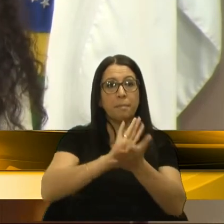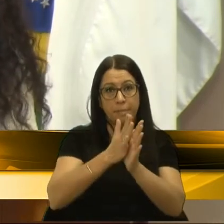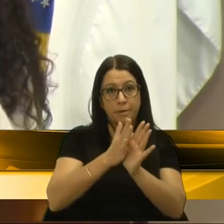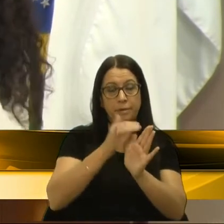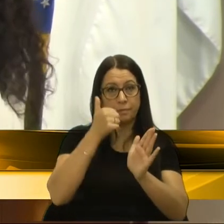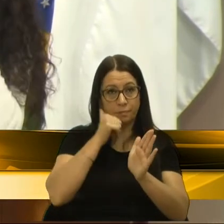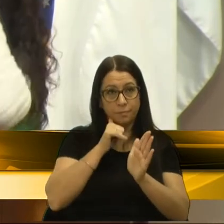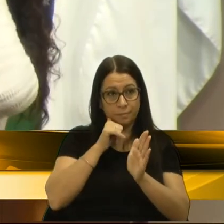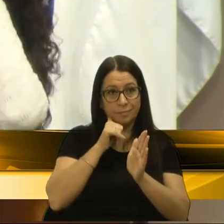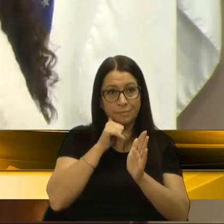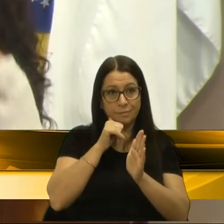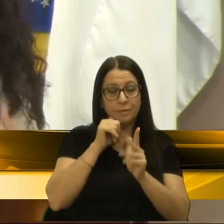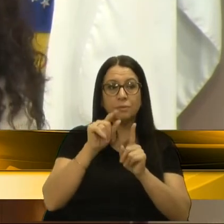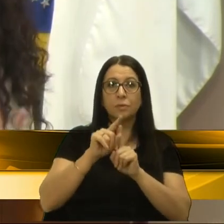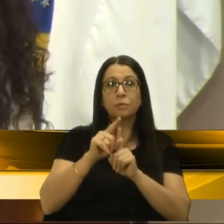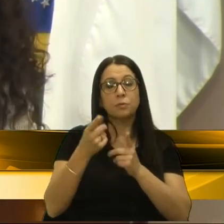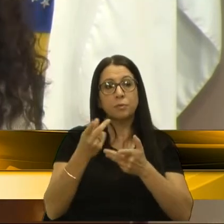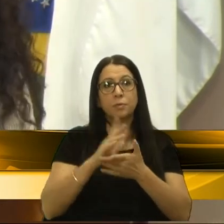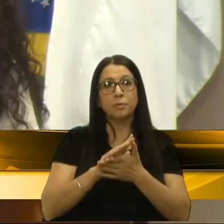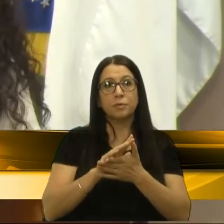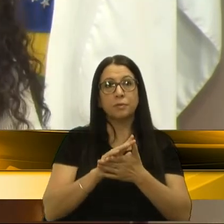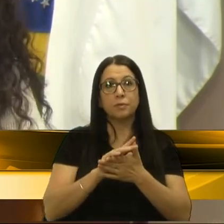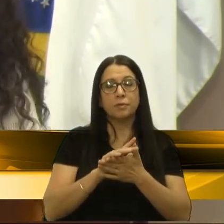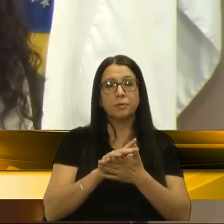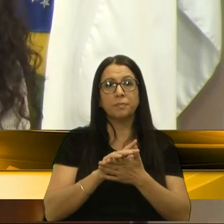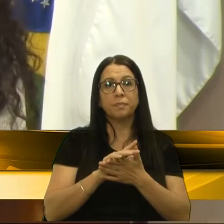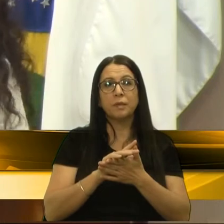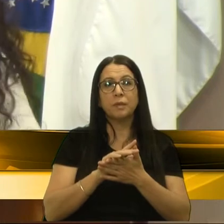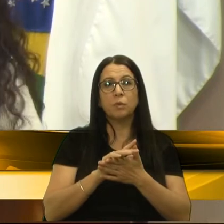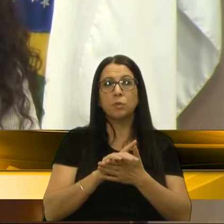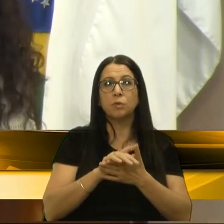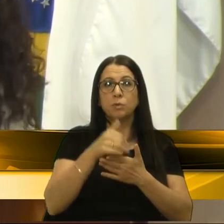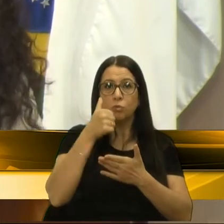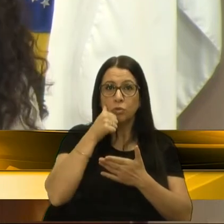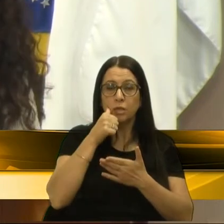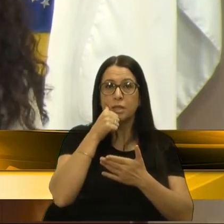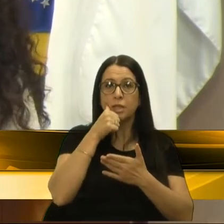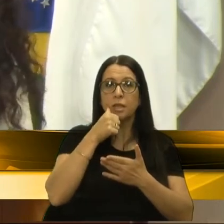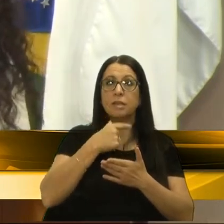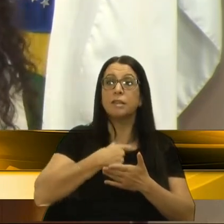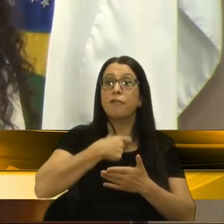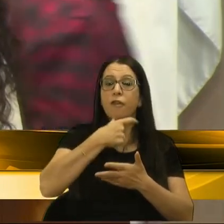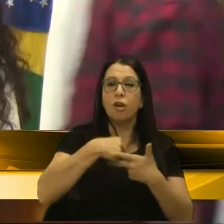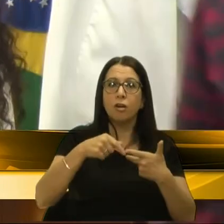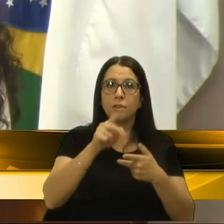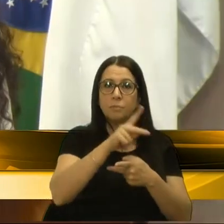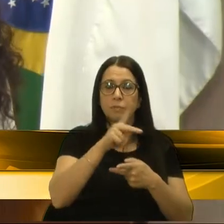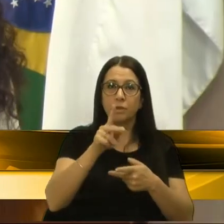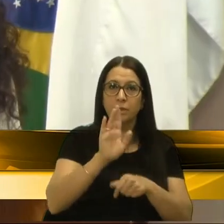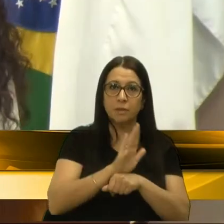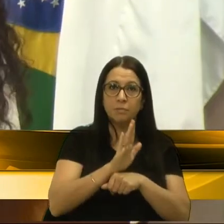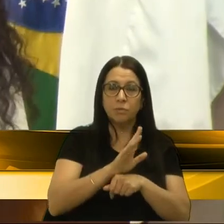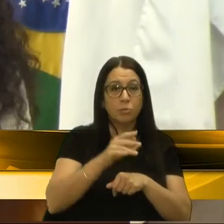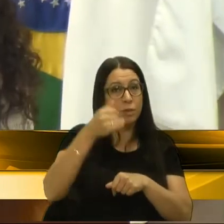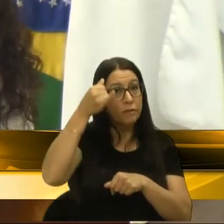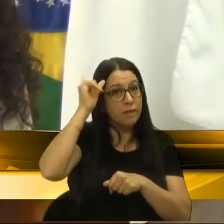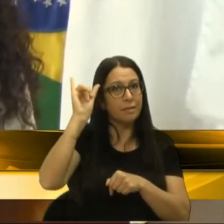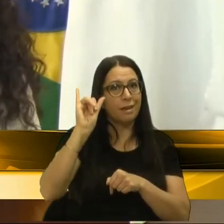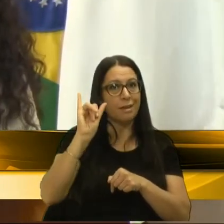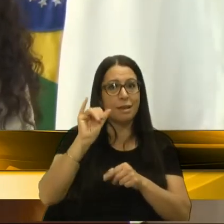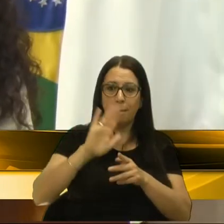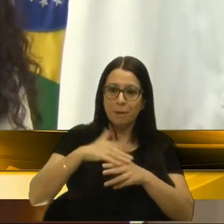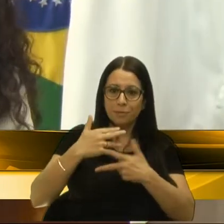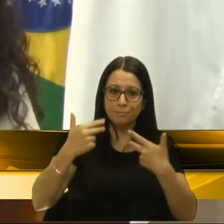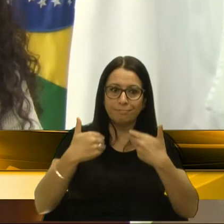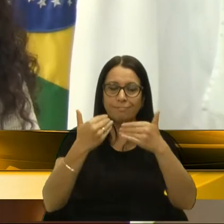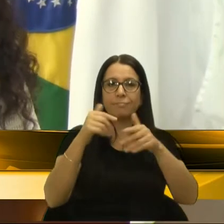Então, quando a gente dá voz às mulheres e aos professores, a gente está ajudando a prevenir isso, dando mais